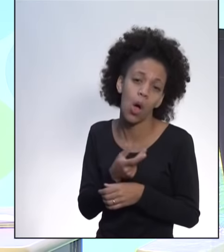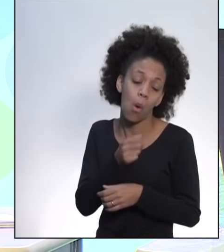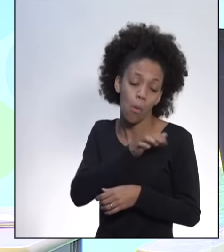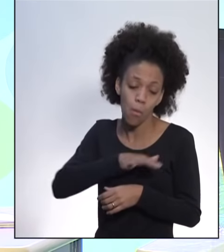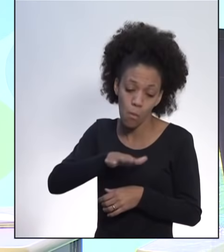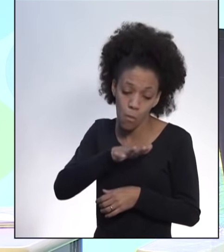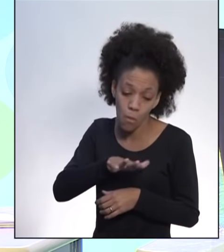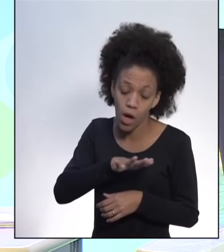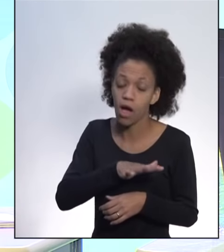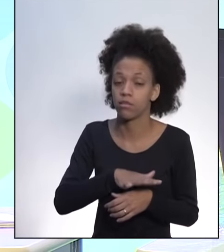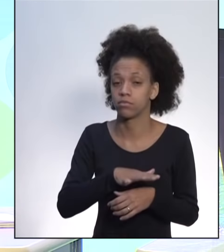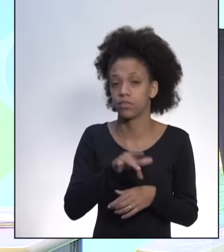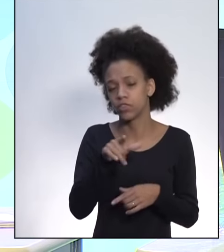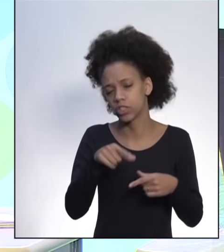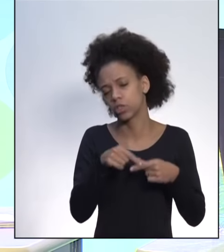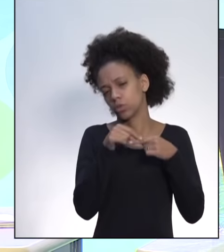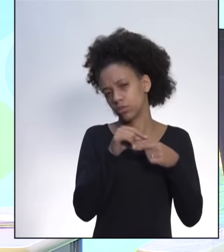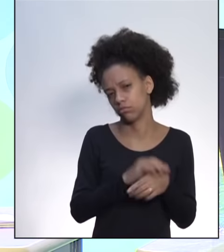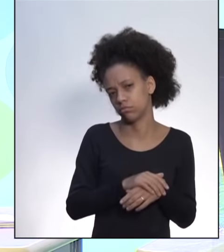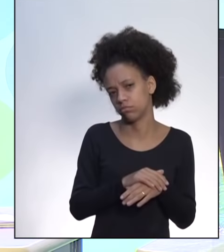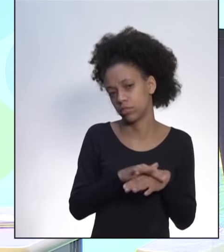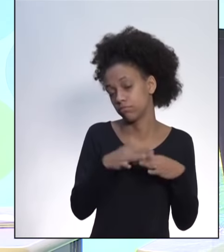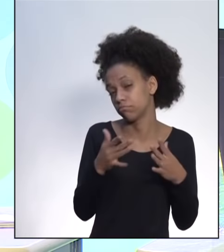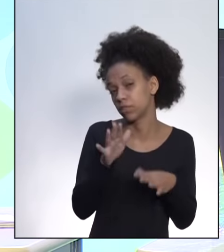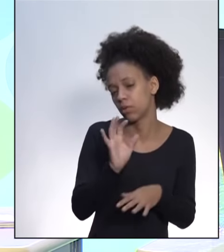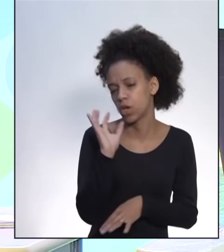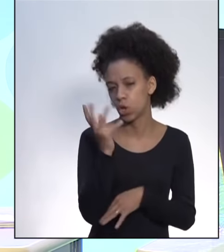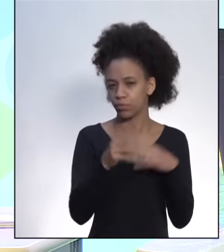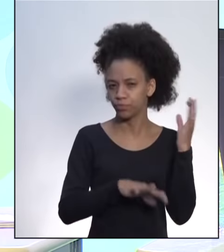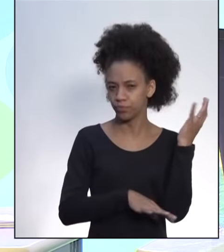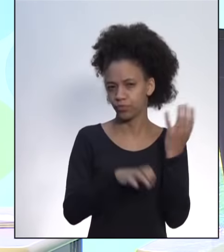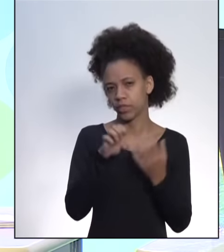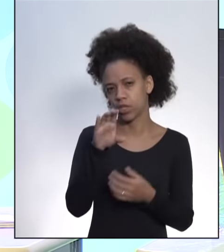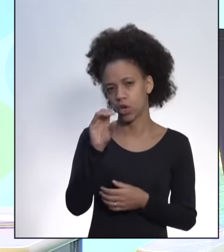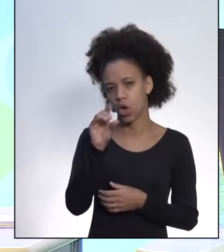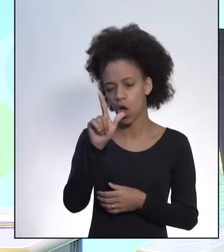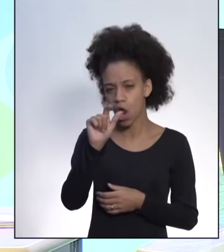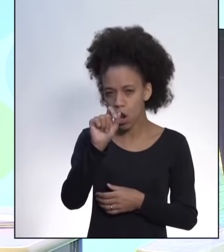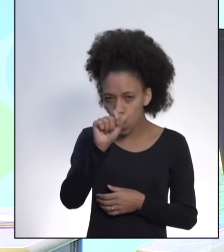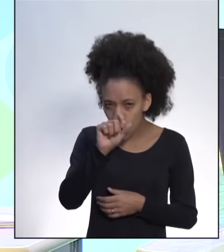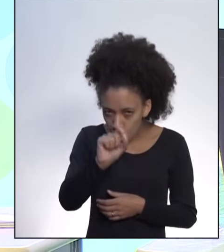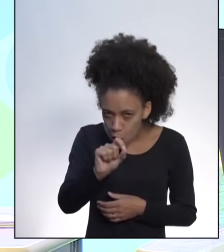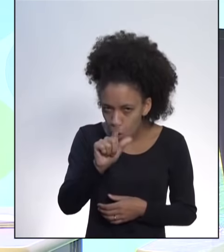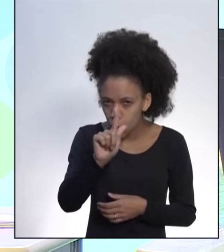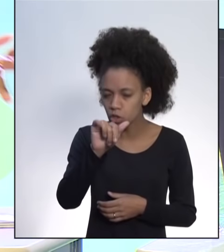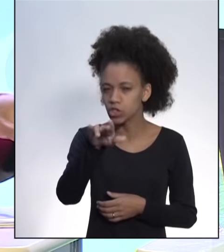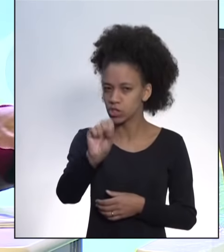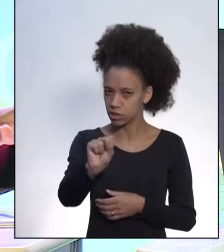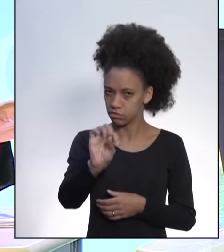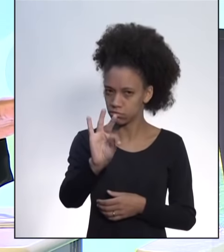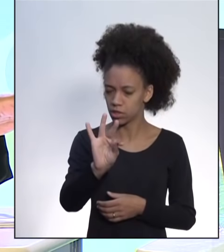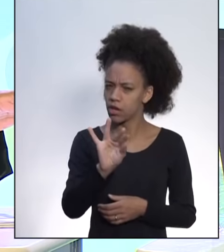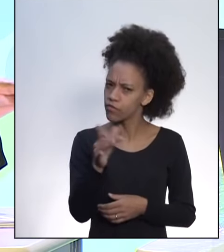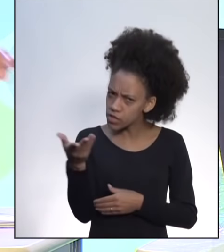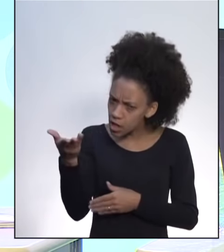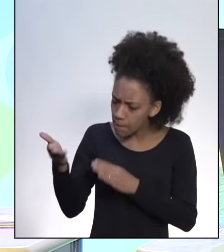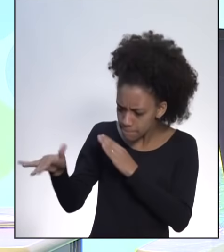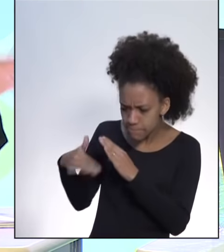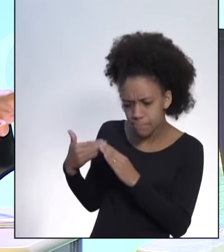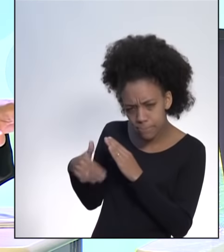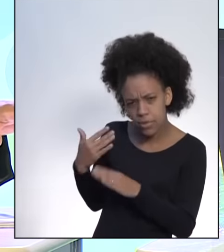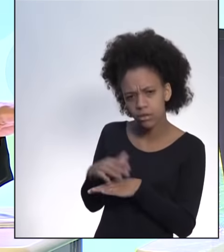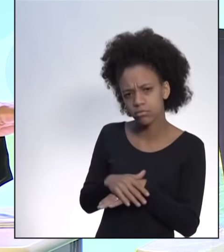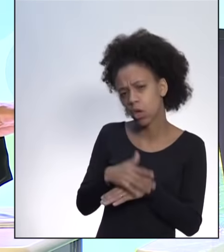das ciências você escolheria né então ao invés de cloud se você quiser manda para gente